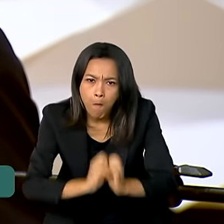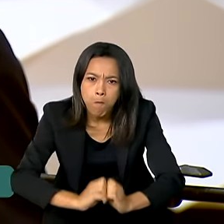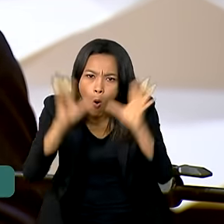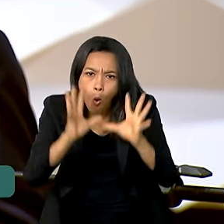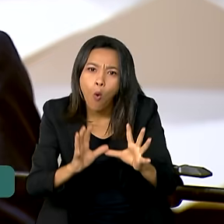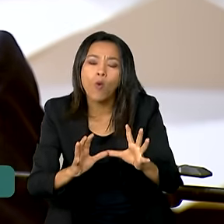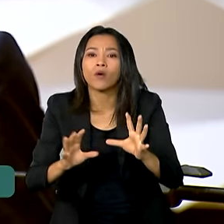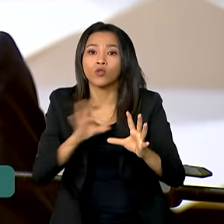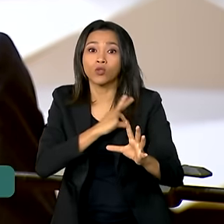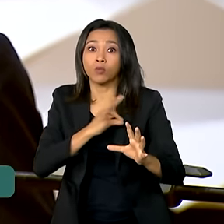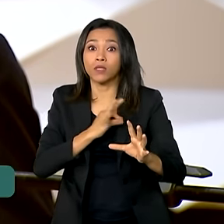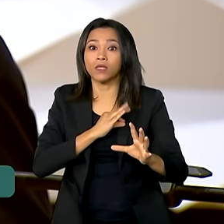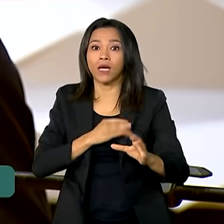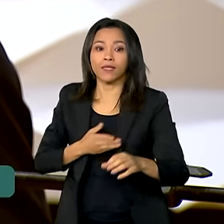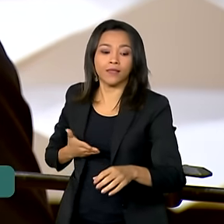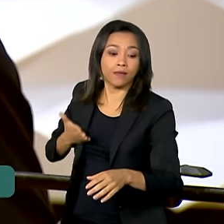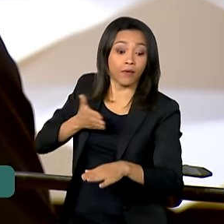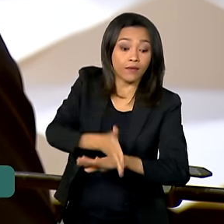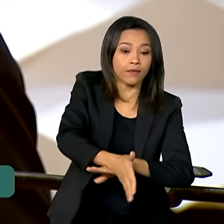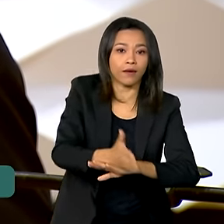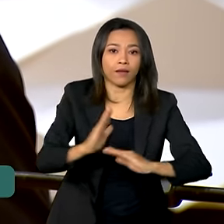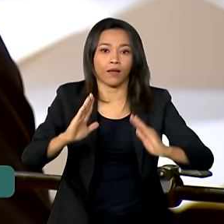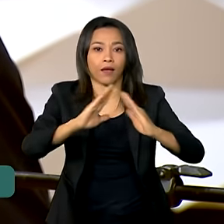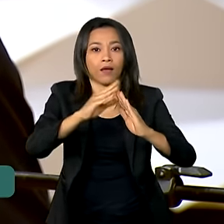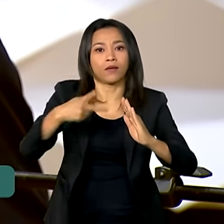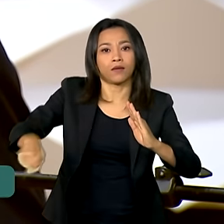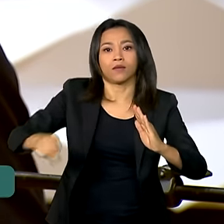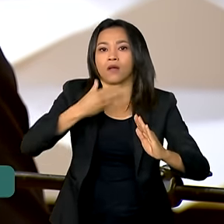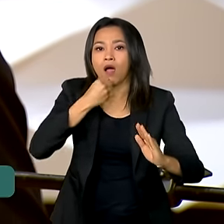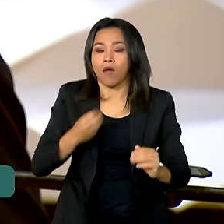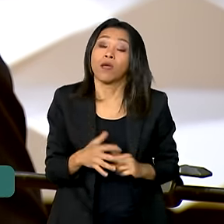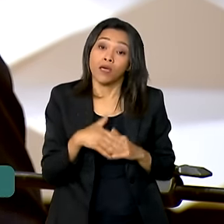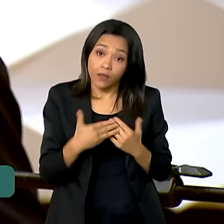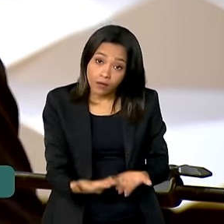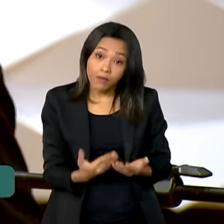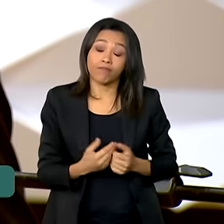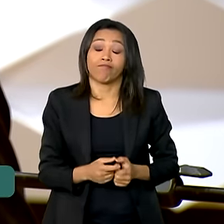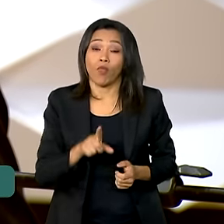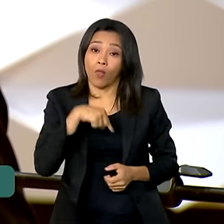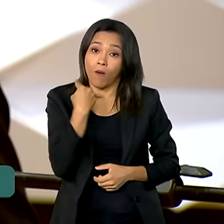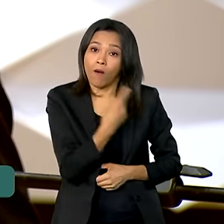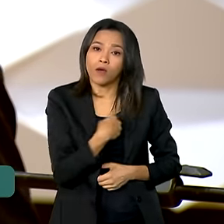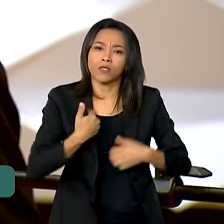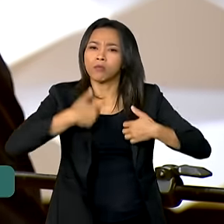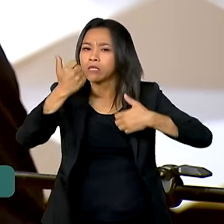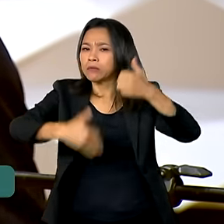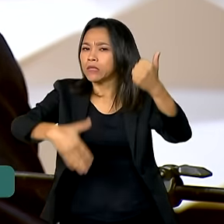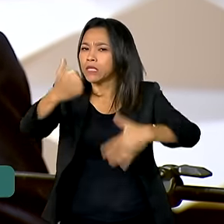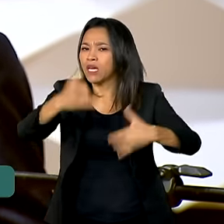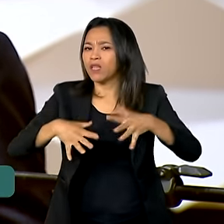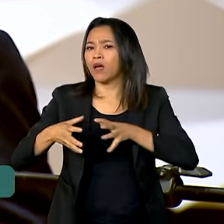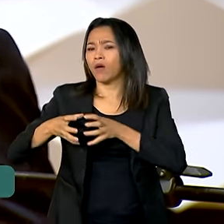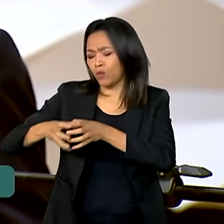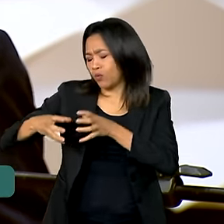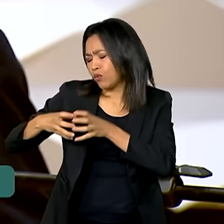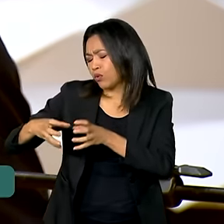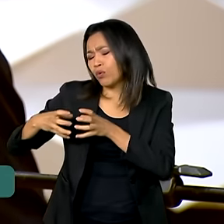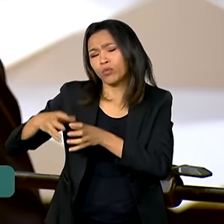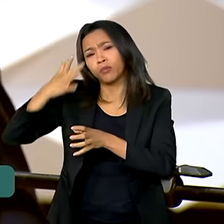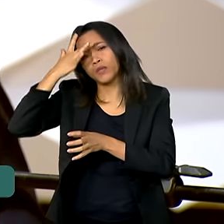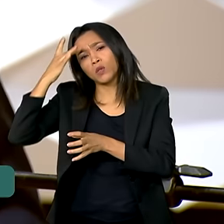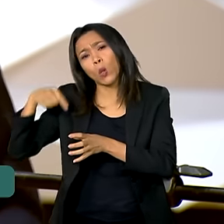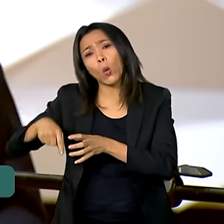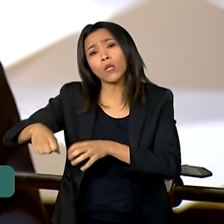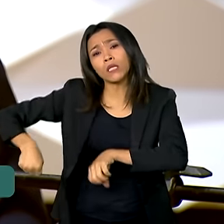ingressariam e ingressaram na sua residência. Então, de fato, nós não estamos aqui falando de um grupo de pessoas que